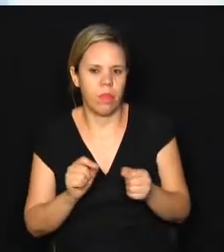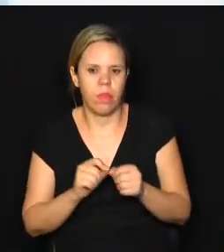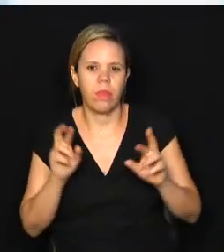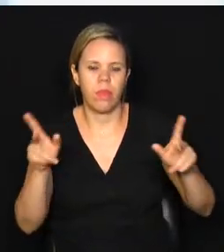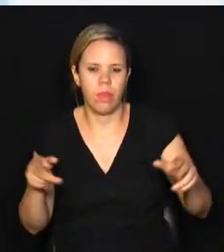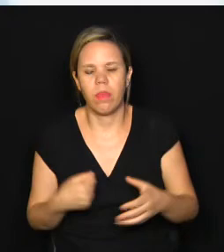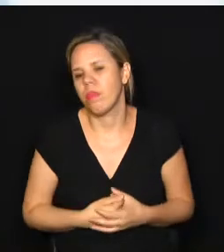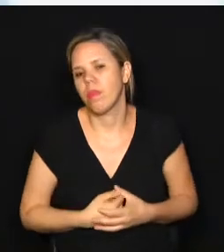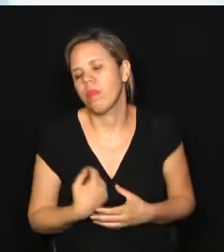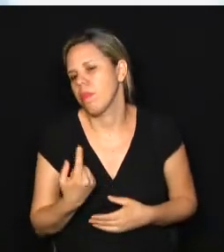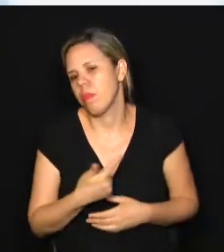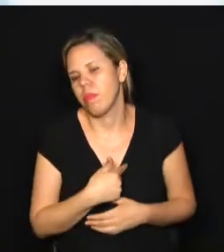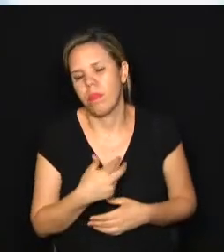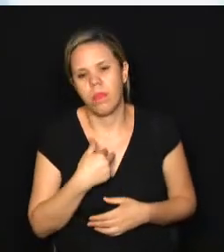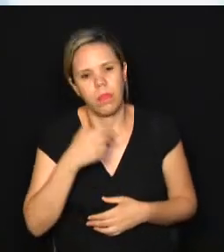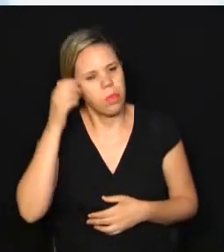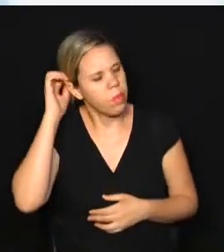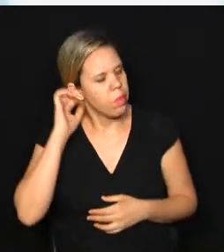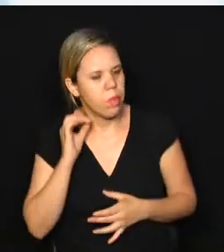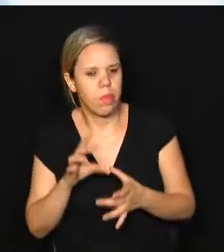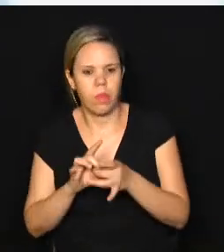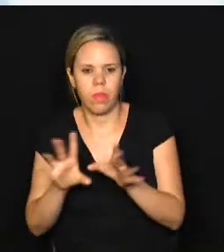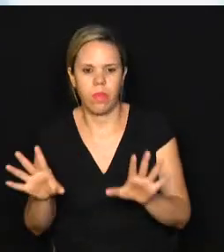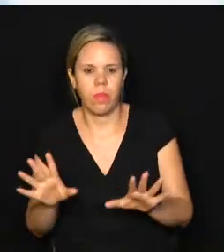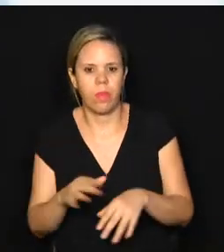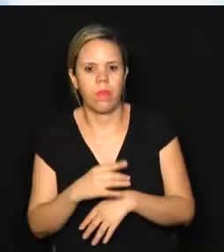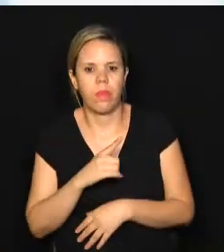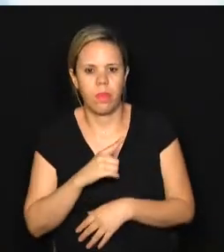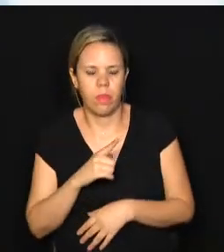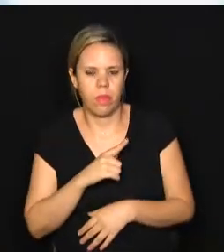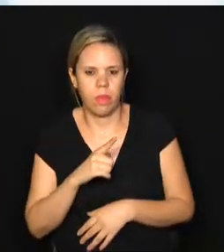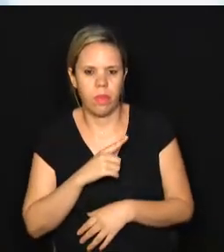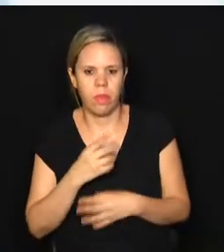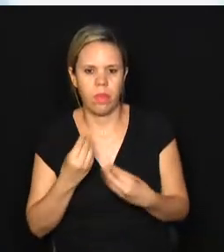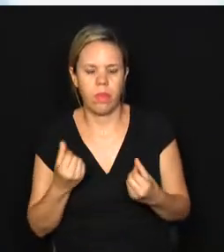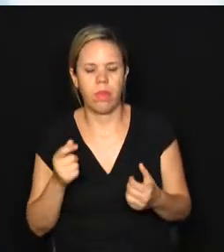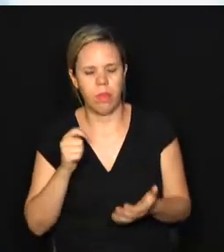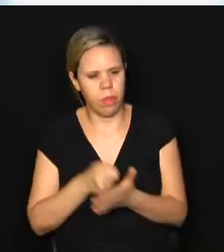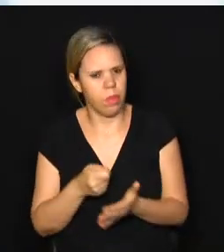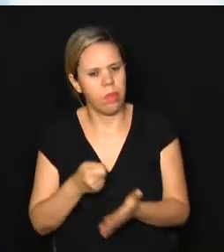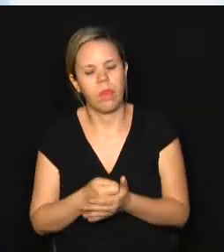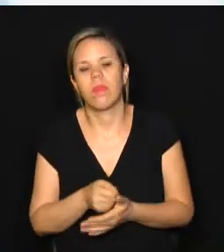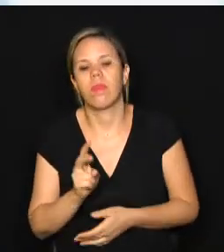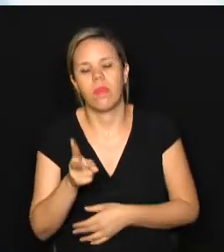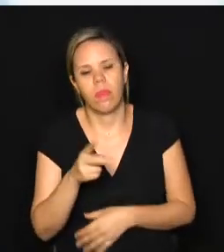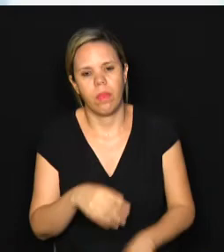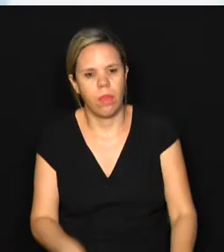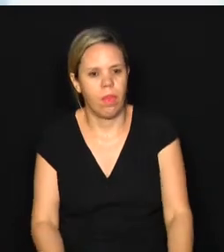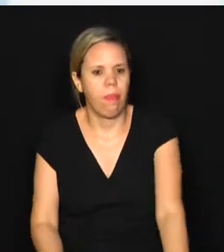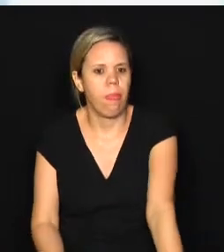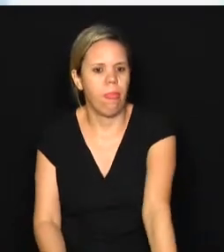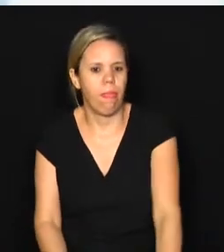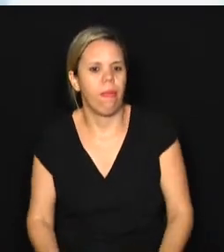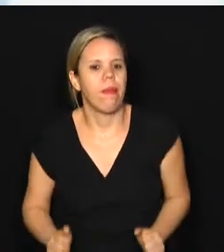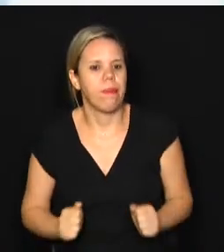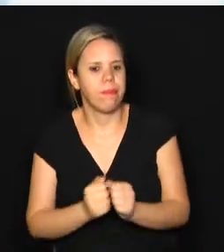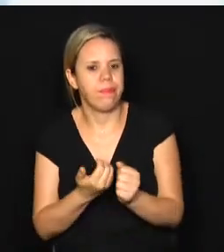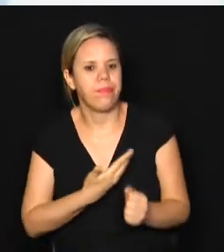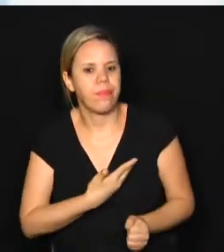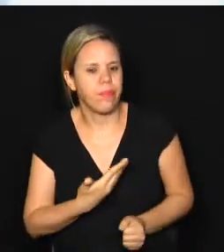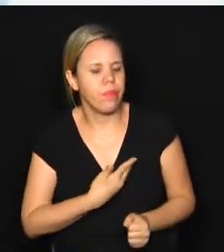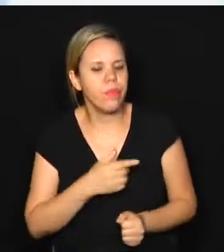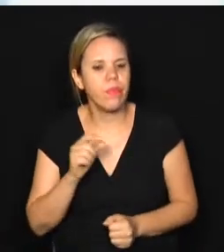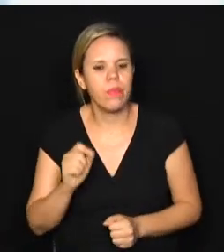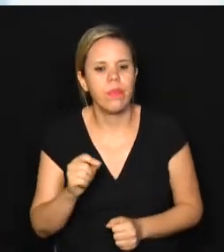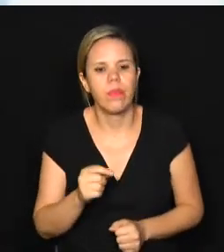né? A gente não pode ceder, a gente tem que ser incisivo, e aí eu vou junto com os colegas de que a gente